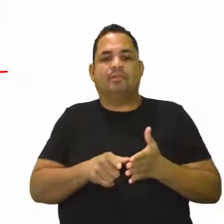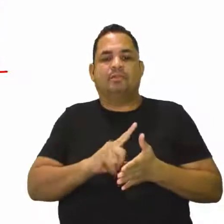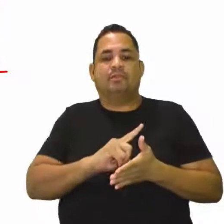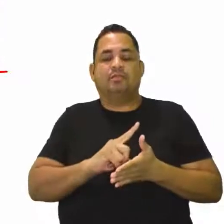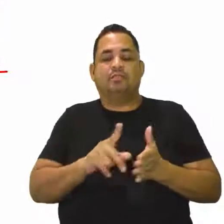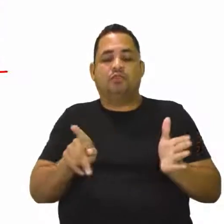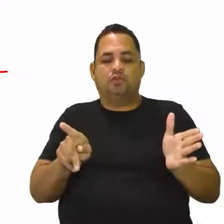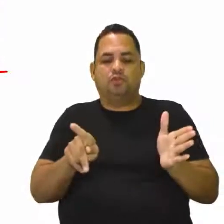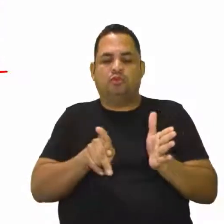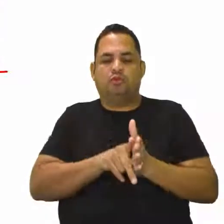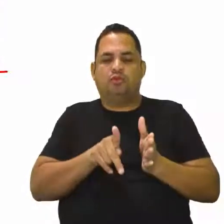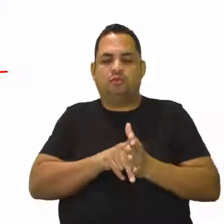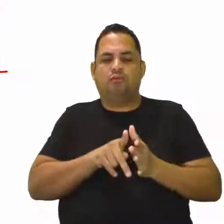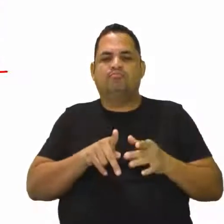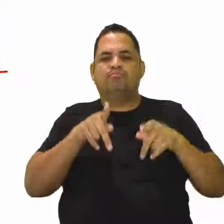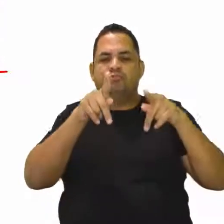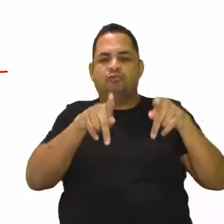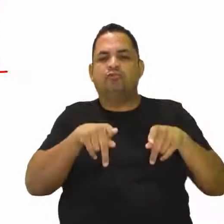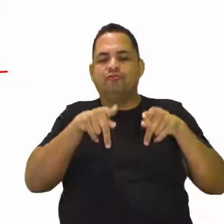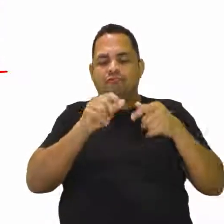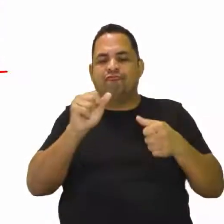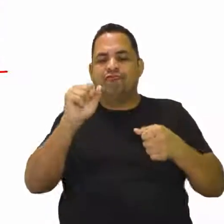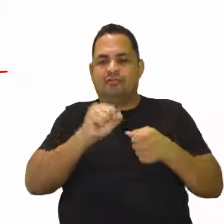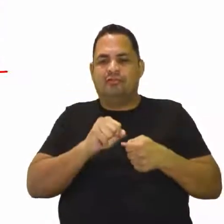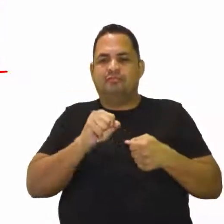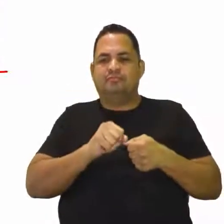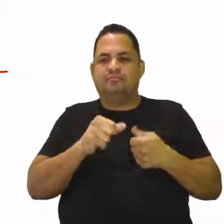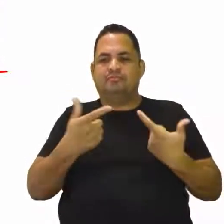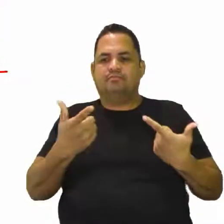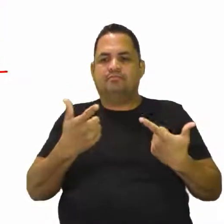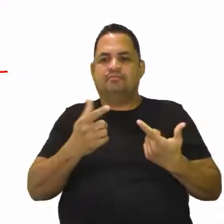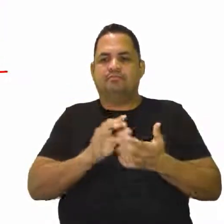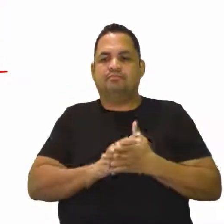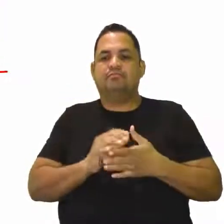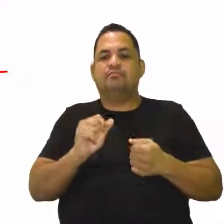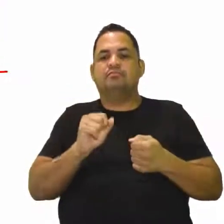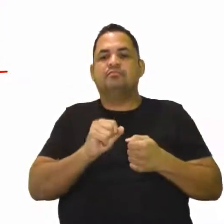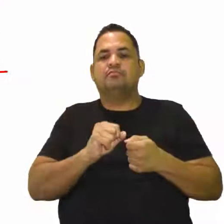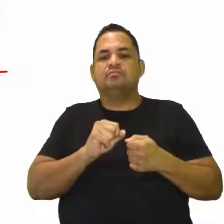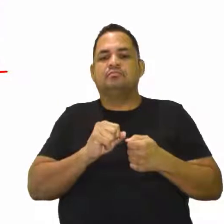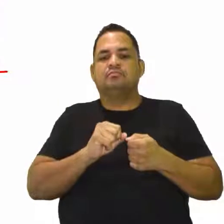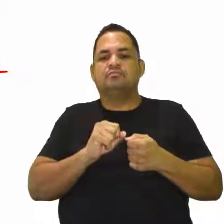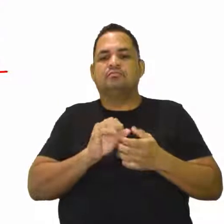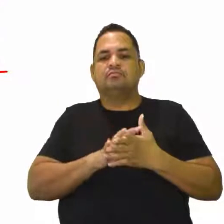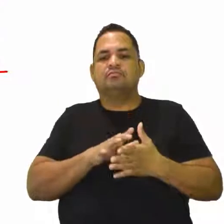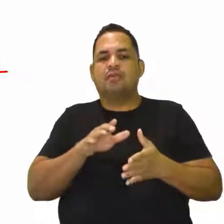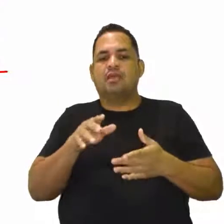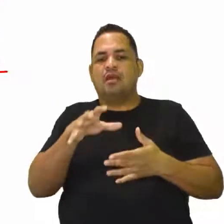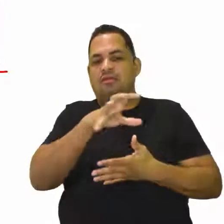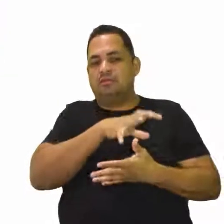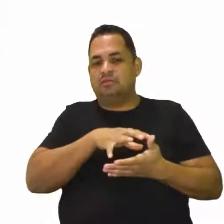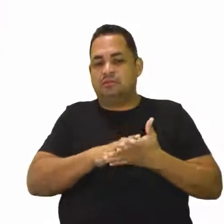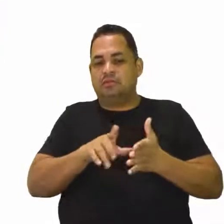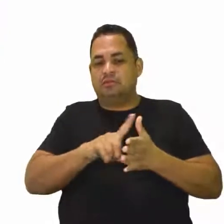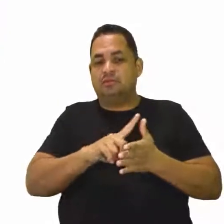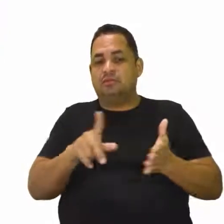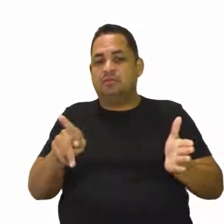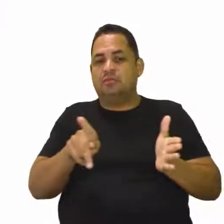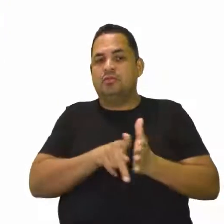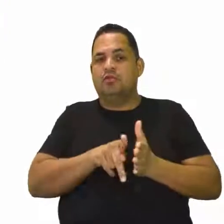antes que o povo a faça. Façamos a revolução antes que o povo a faça.